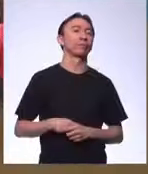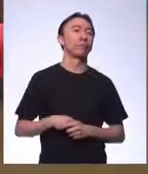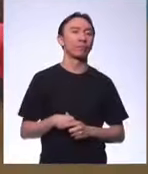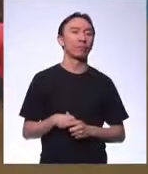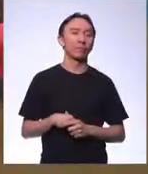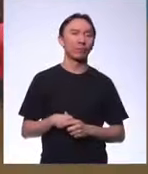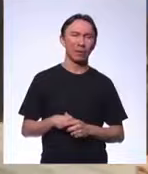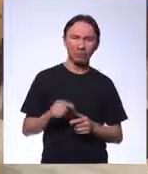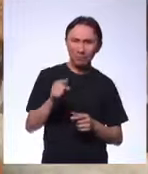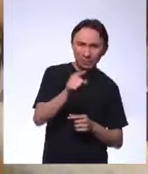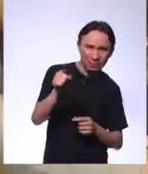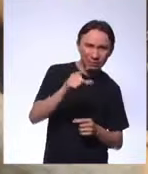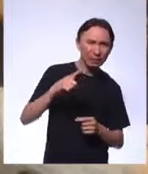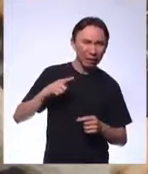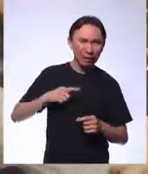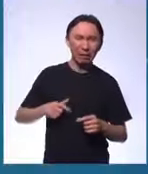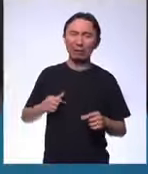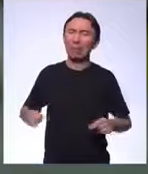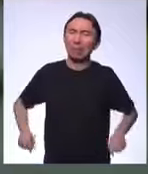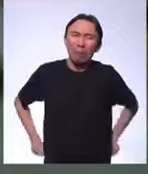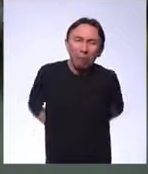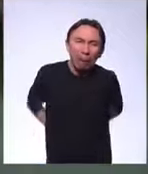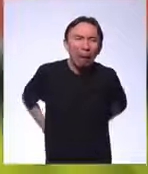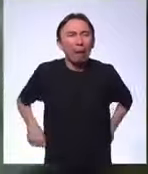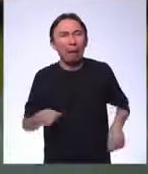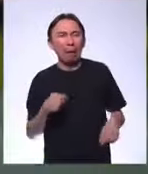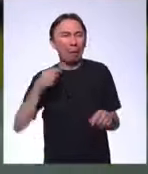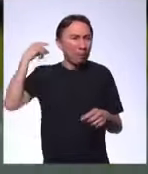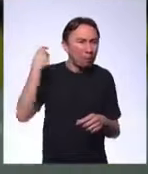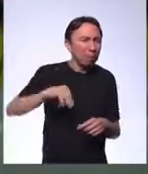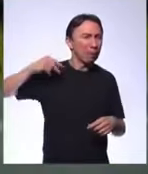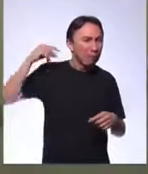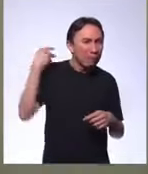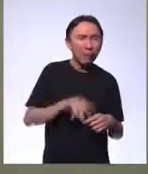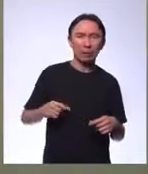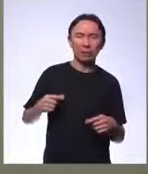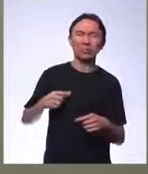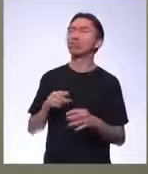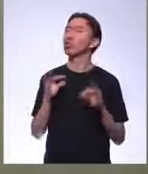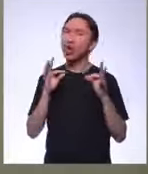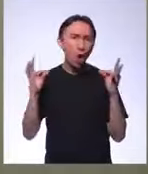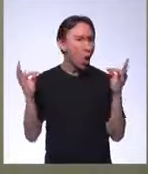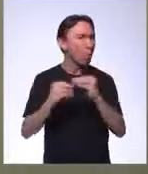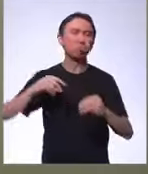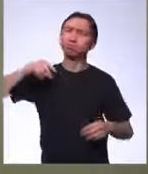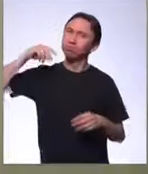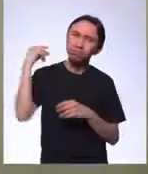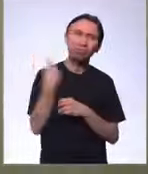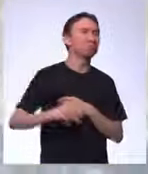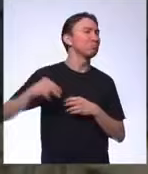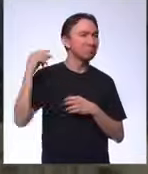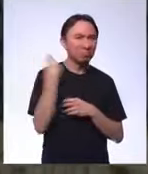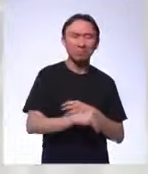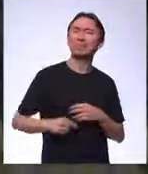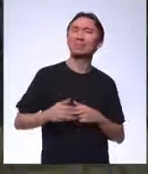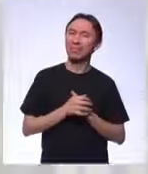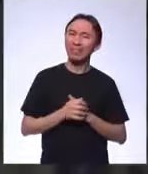Você sofreu alguma tortura? Todo mundo sofria tortura, sabe? É muito raro as pessoas que eram presas, principalmente no